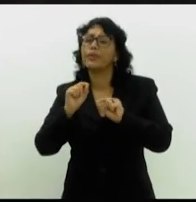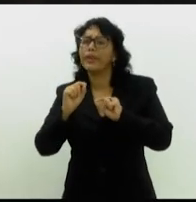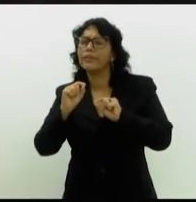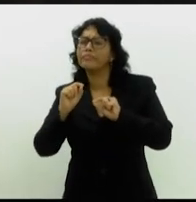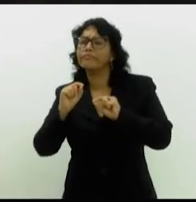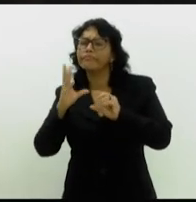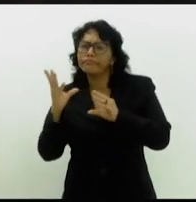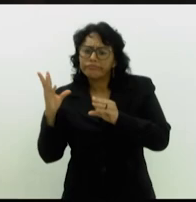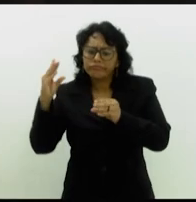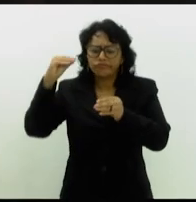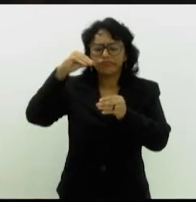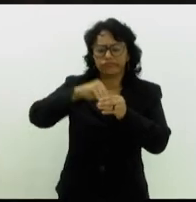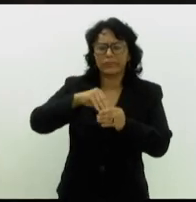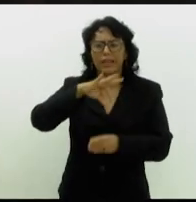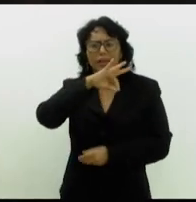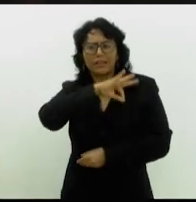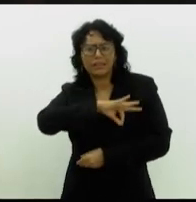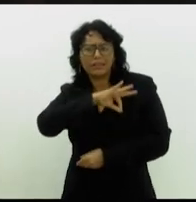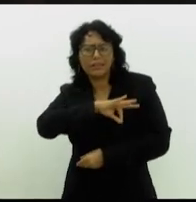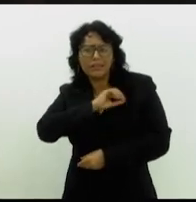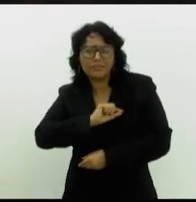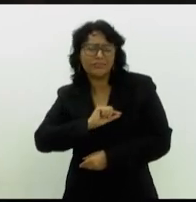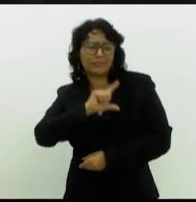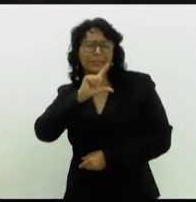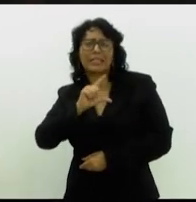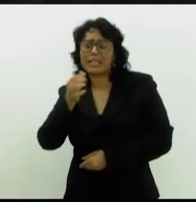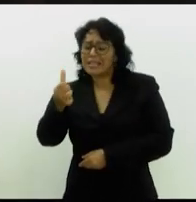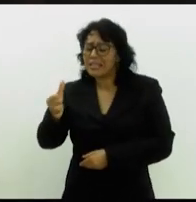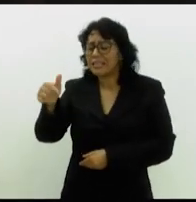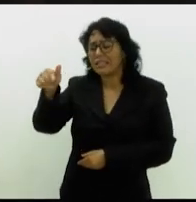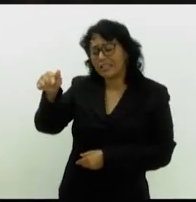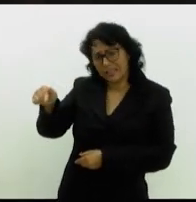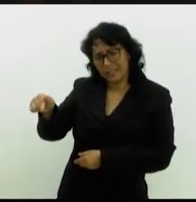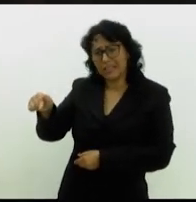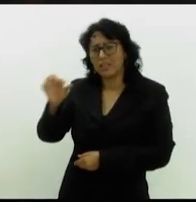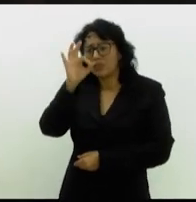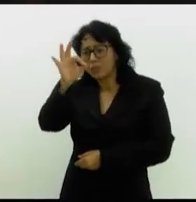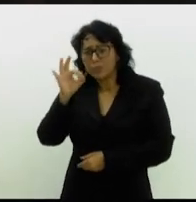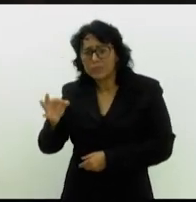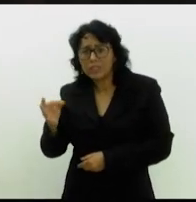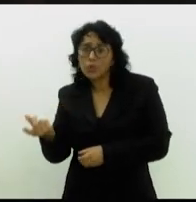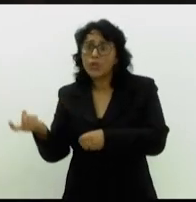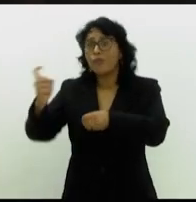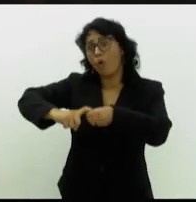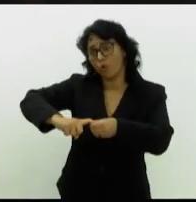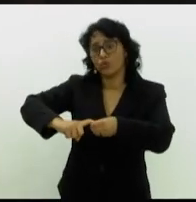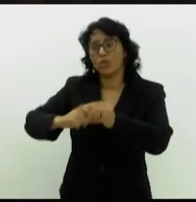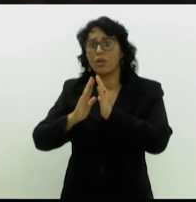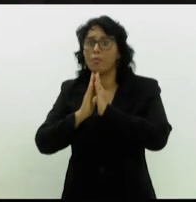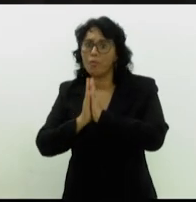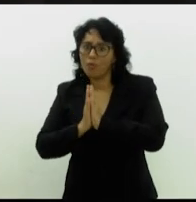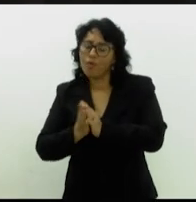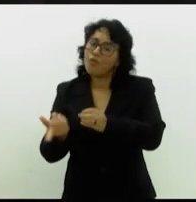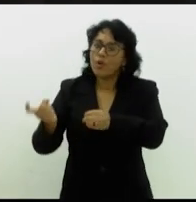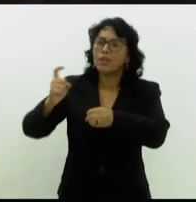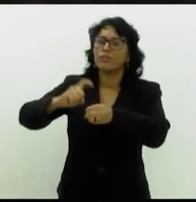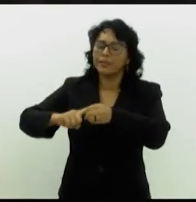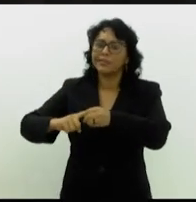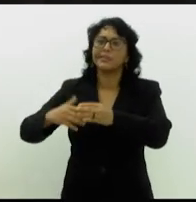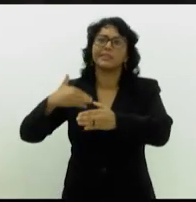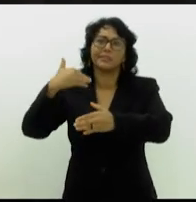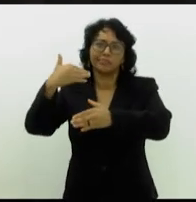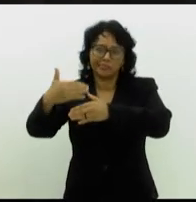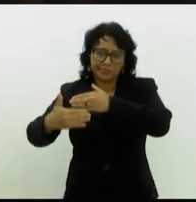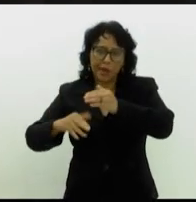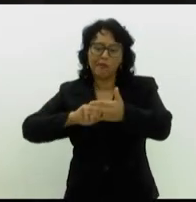defasagem salarial de 67% desses trabalhadores isso tudo alinhado a todos os problemas que todos os